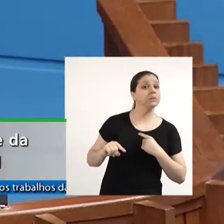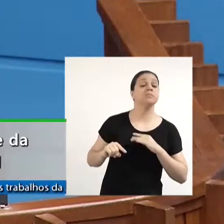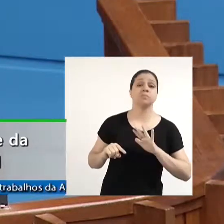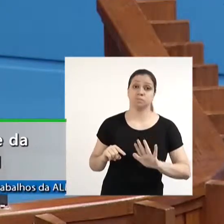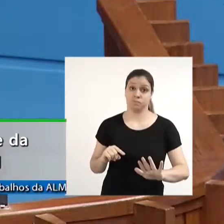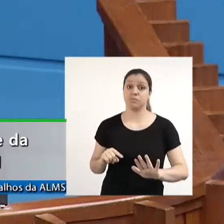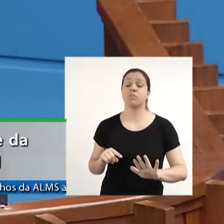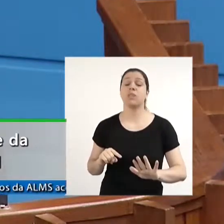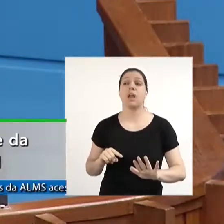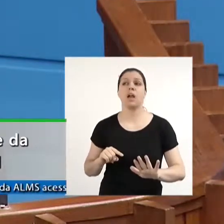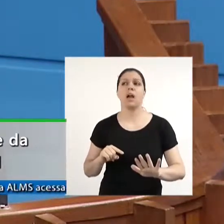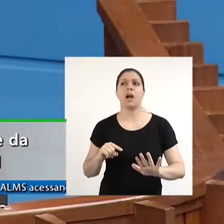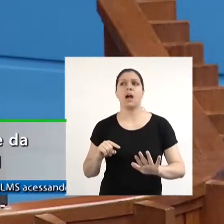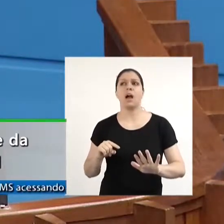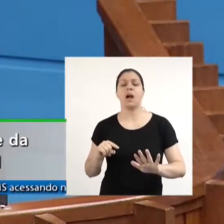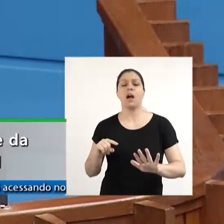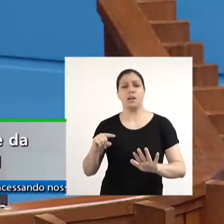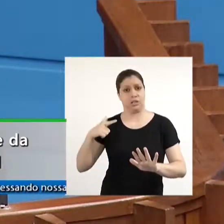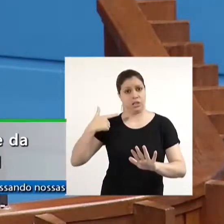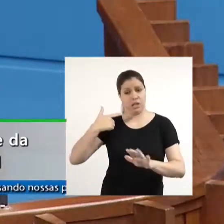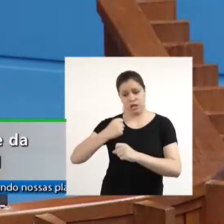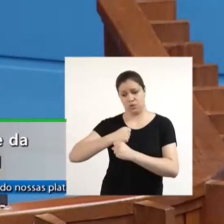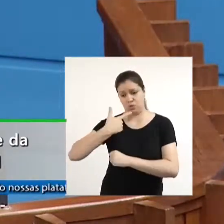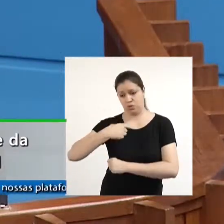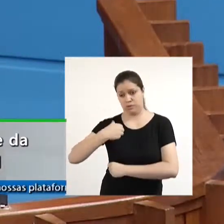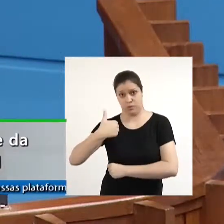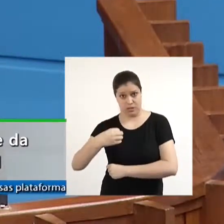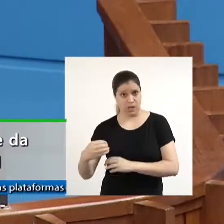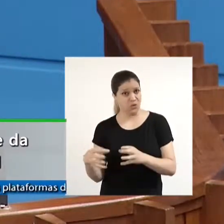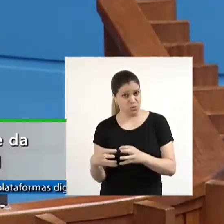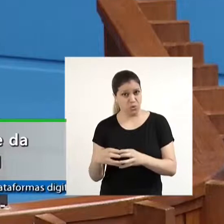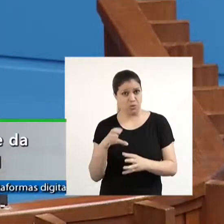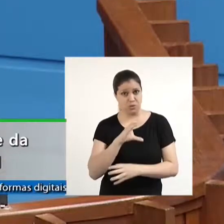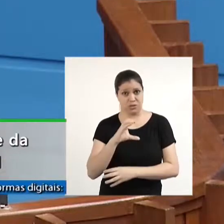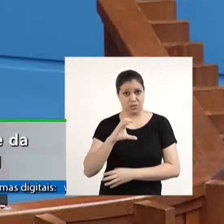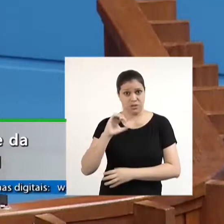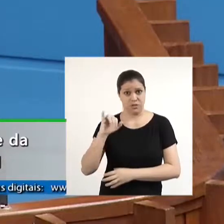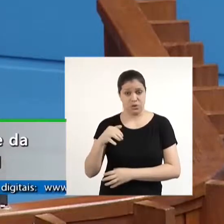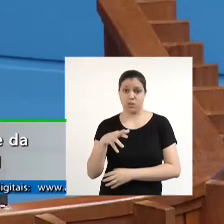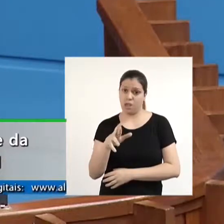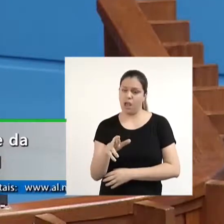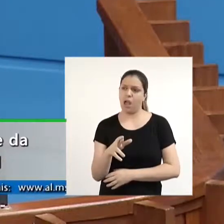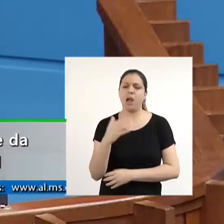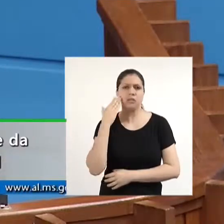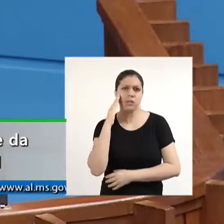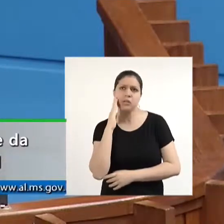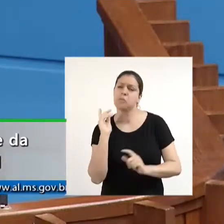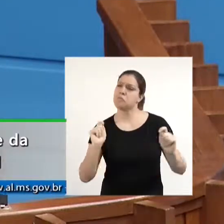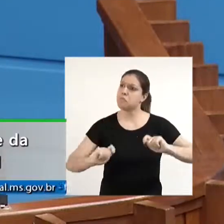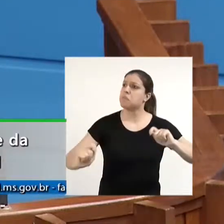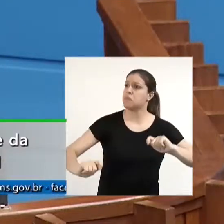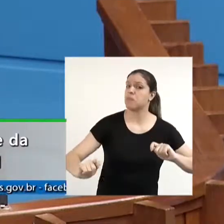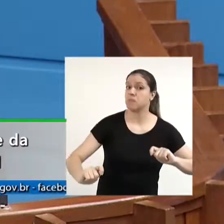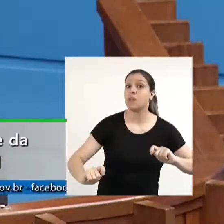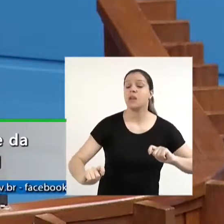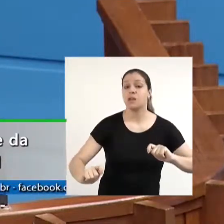em 2010, os membros da CCJ entenderam que tinha razoabilidade,